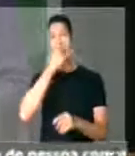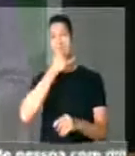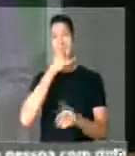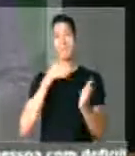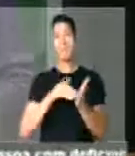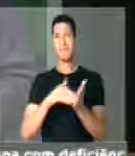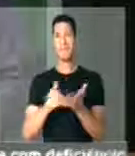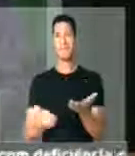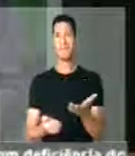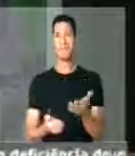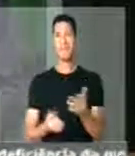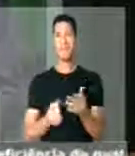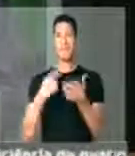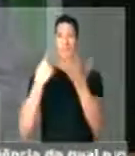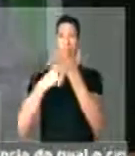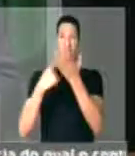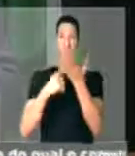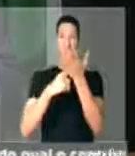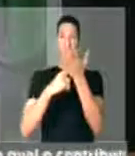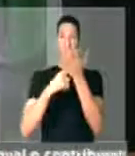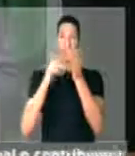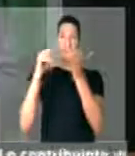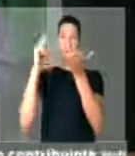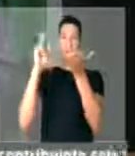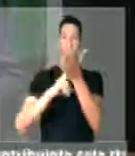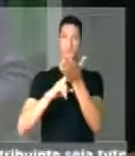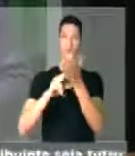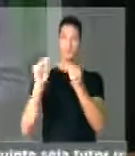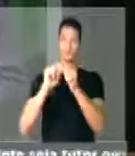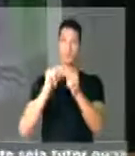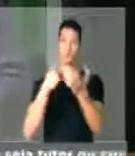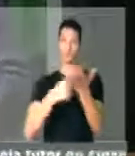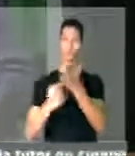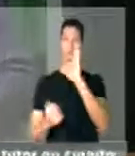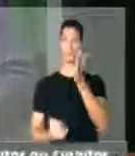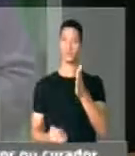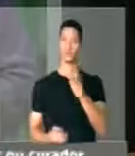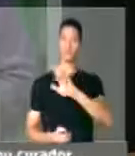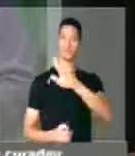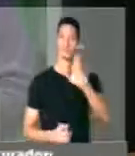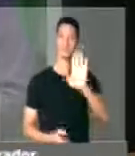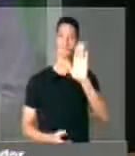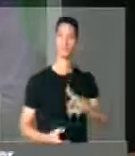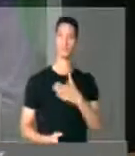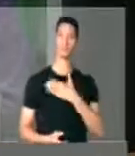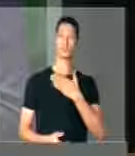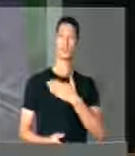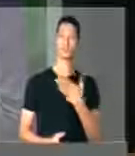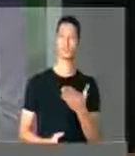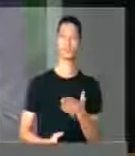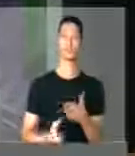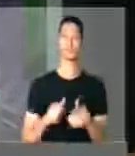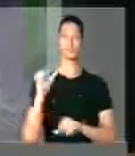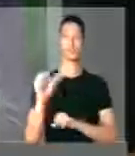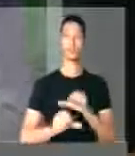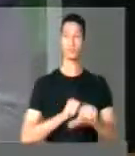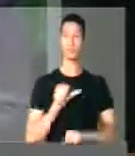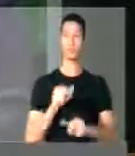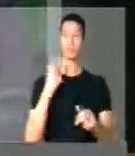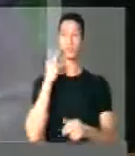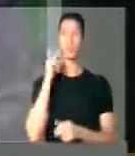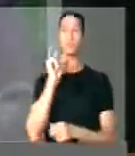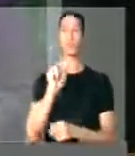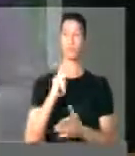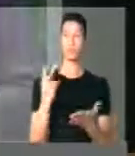na última hora, o acordo firmado, reafirmado diversas vezes por mim, foi modificado para que